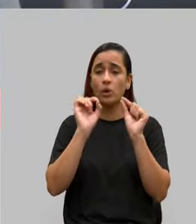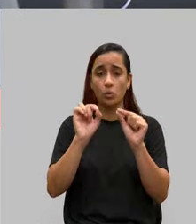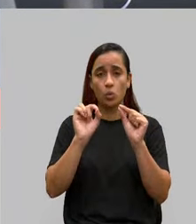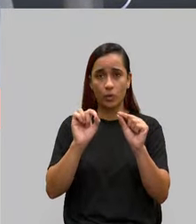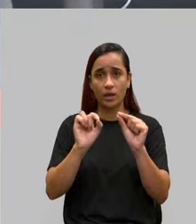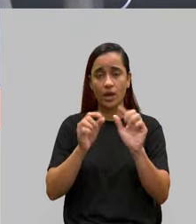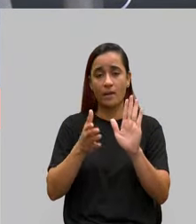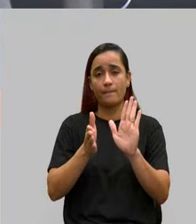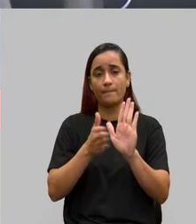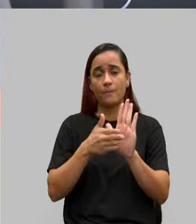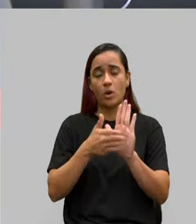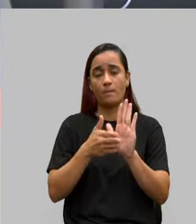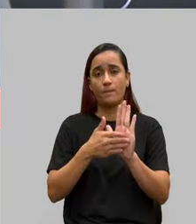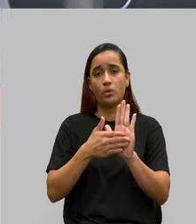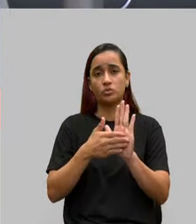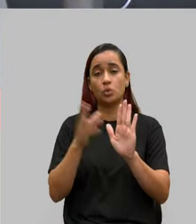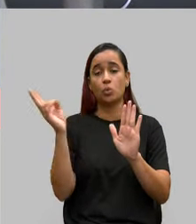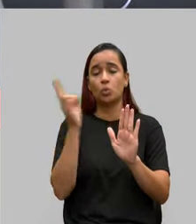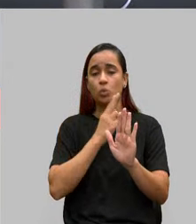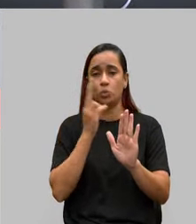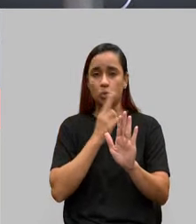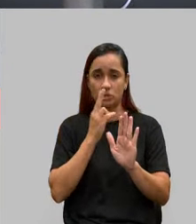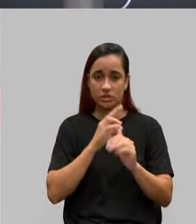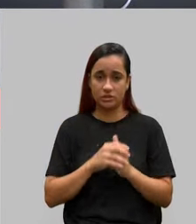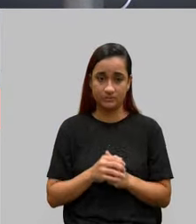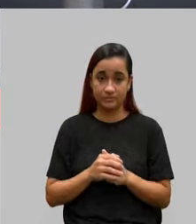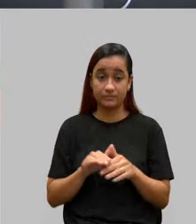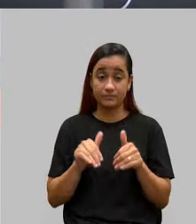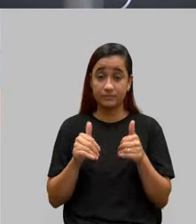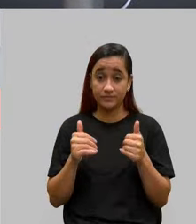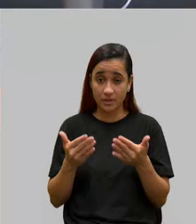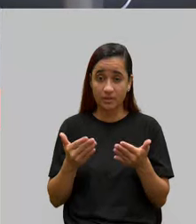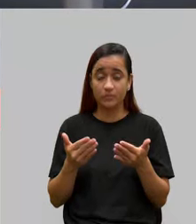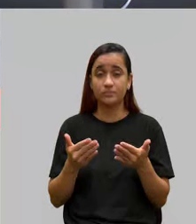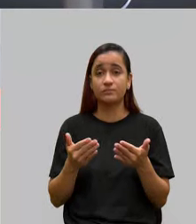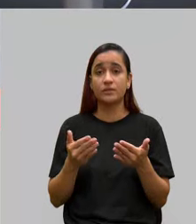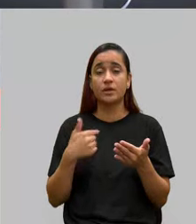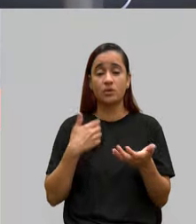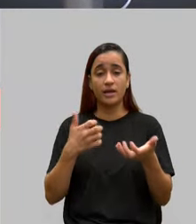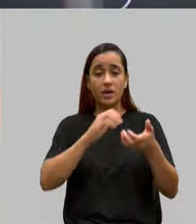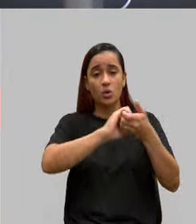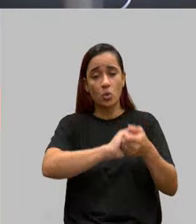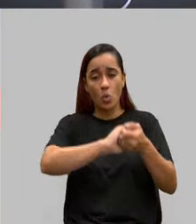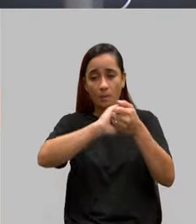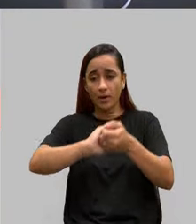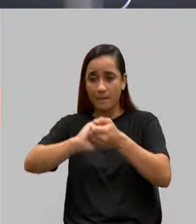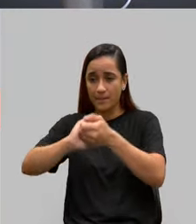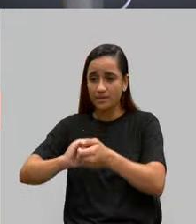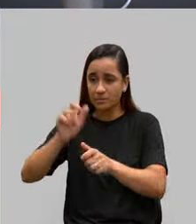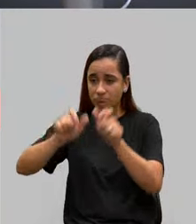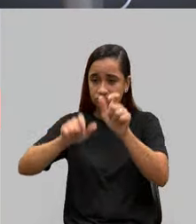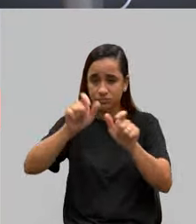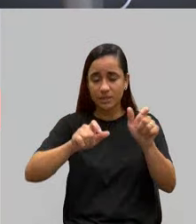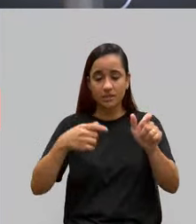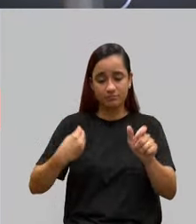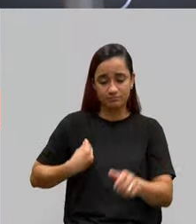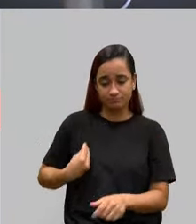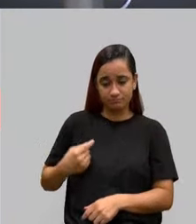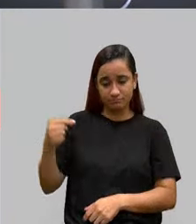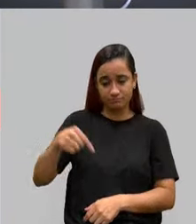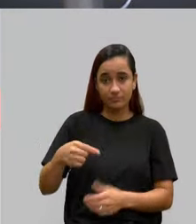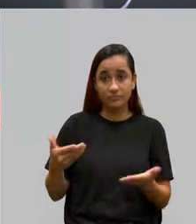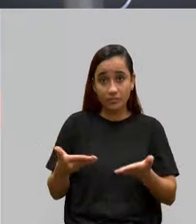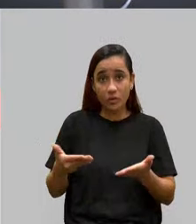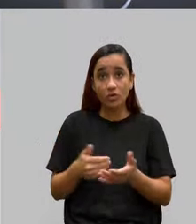uma pauta urgente portanto cumprimento aos mandatos que oportunizam essa ocasião